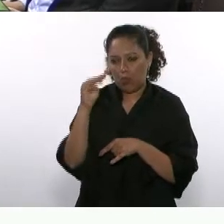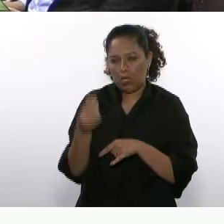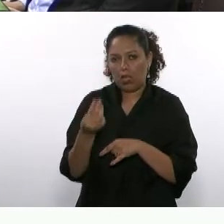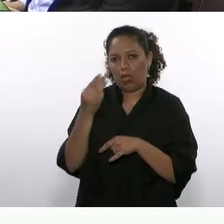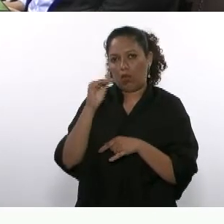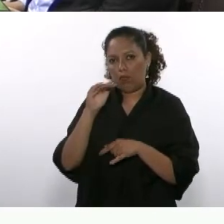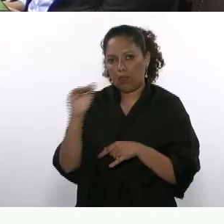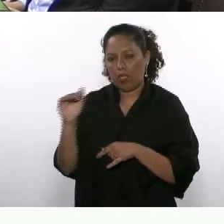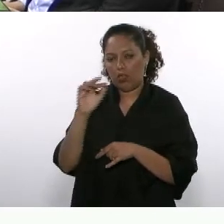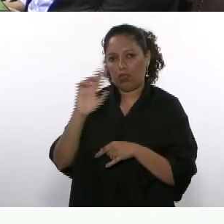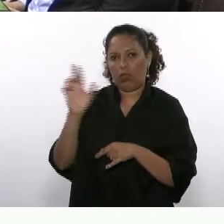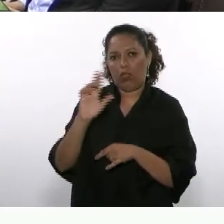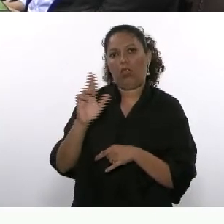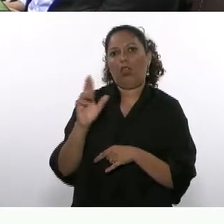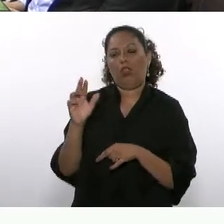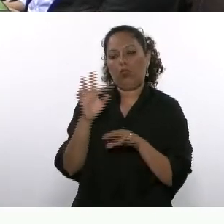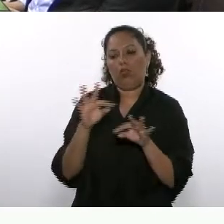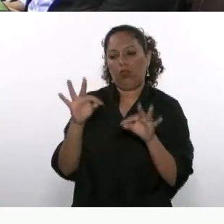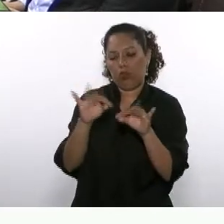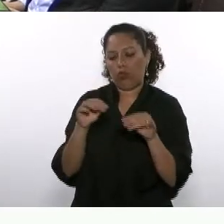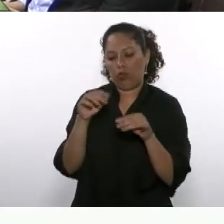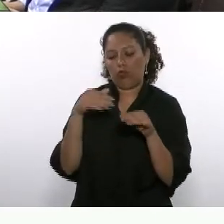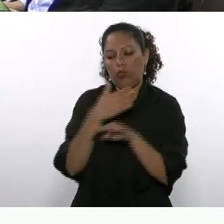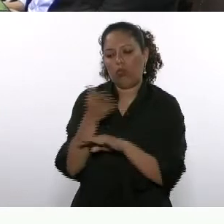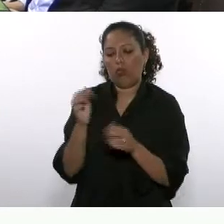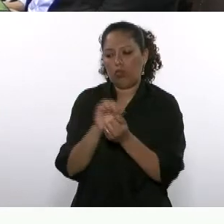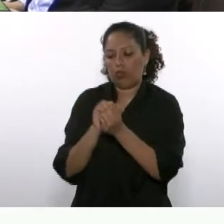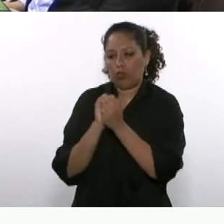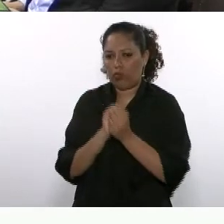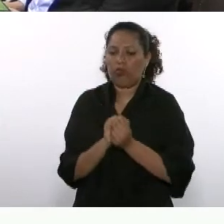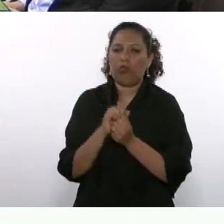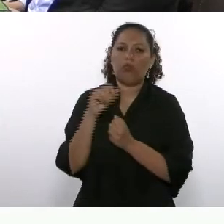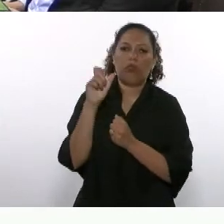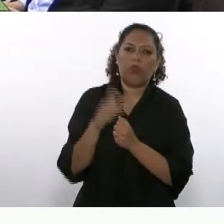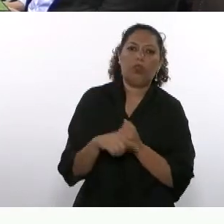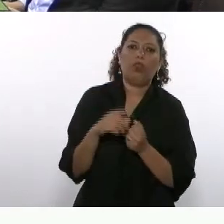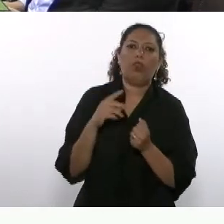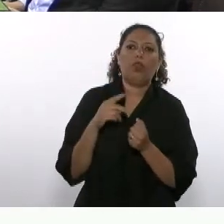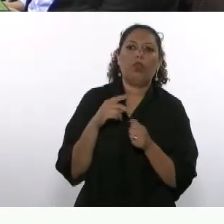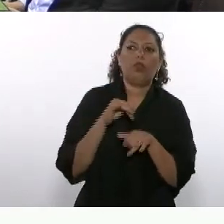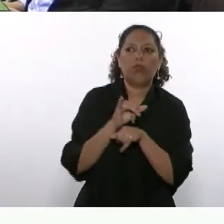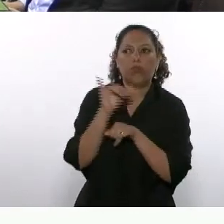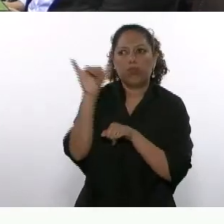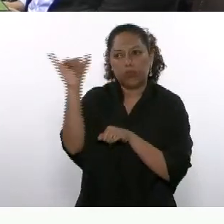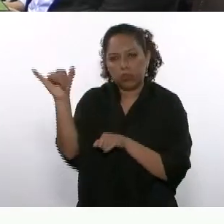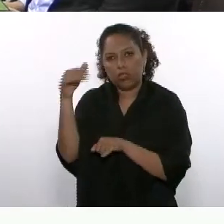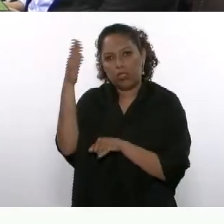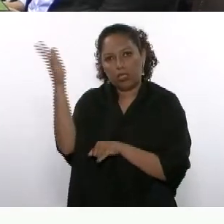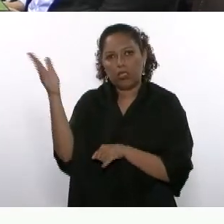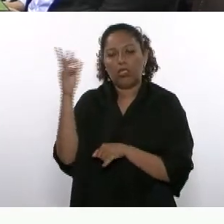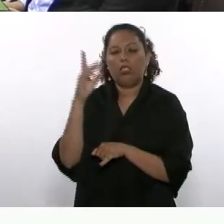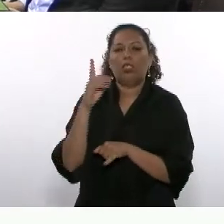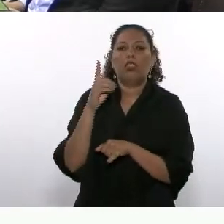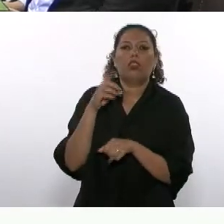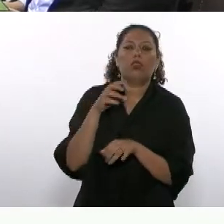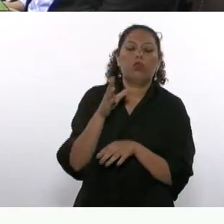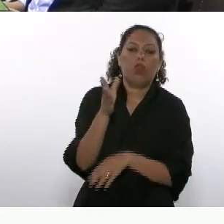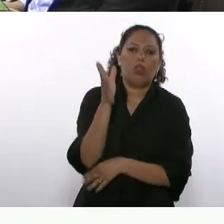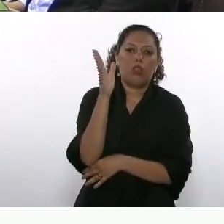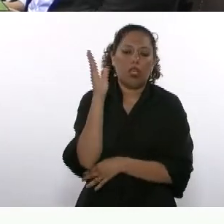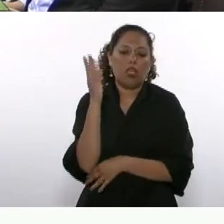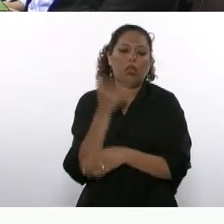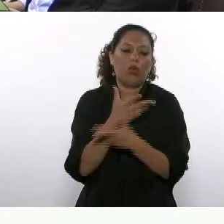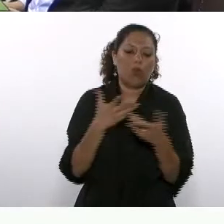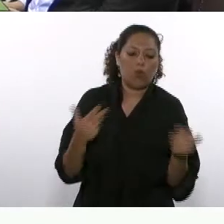da participação e tudo que advém, né? Todo o bojo, que é o deslocamento dos servidores, as diárias, Remessa de materiais. remessa